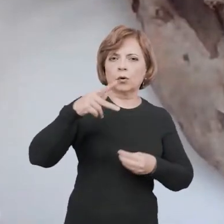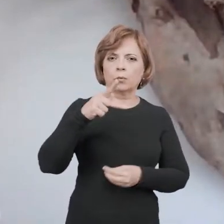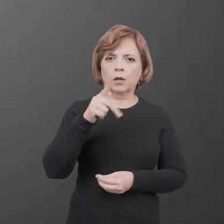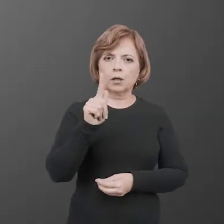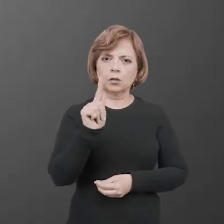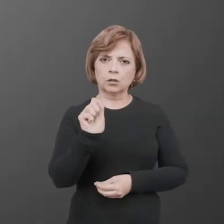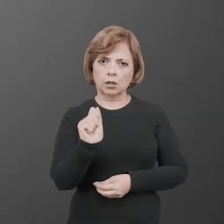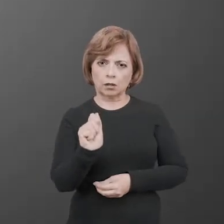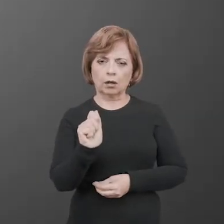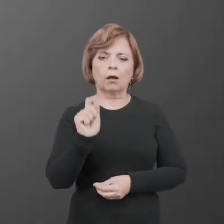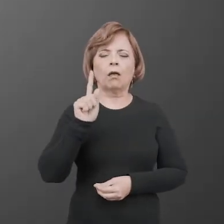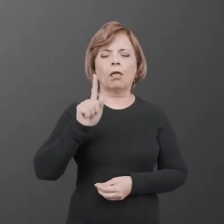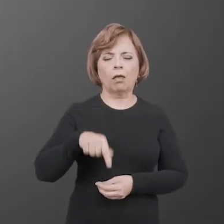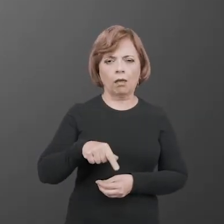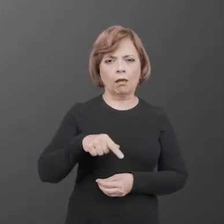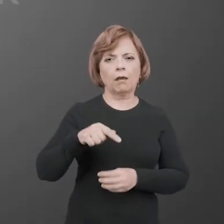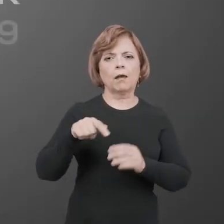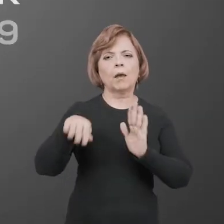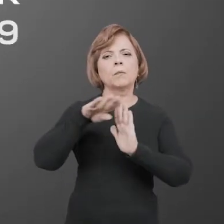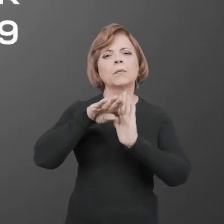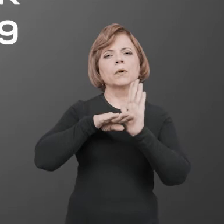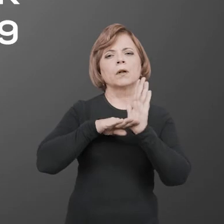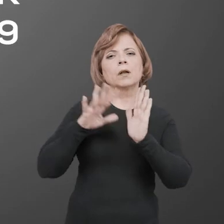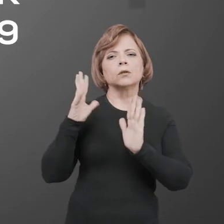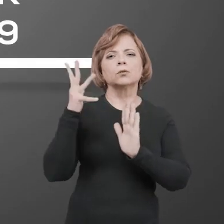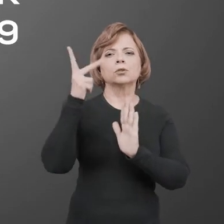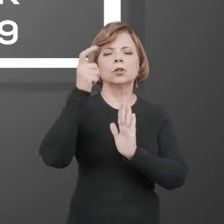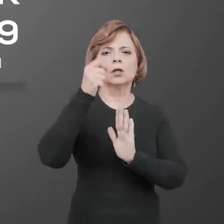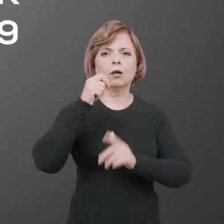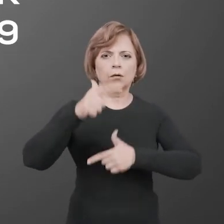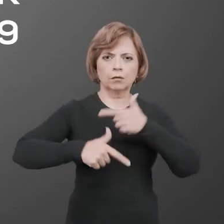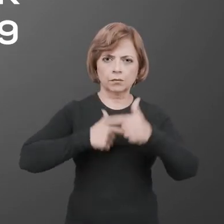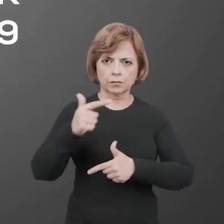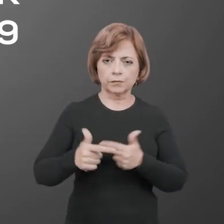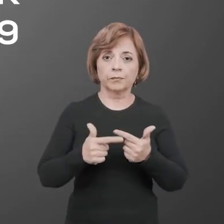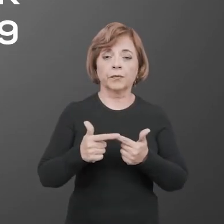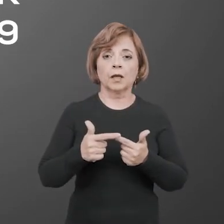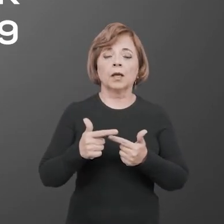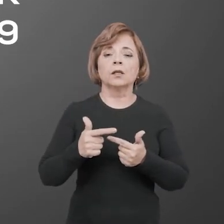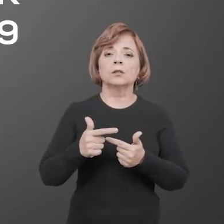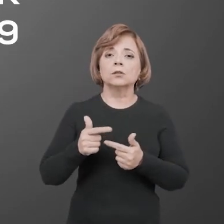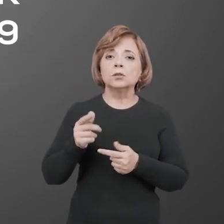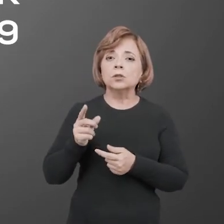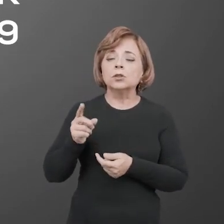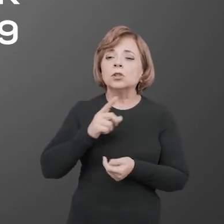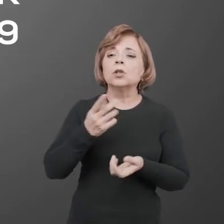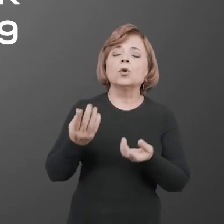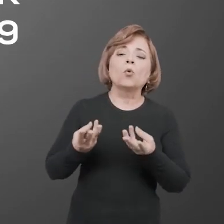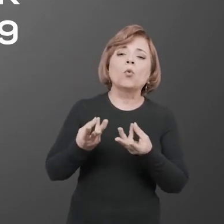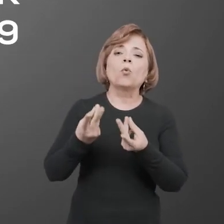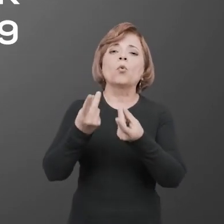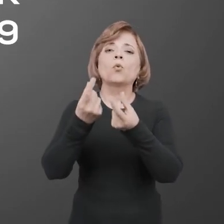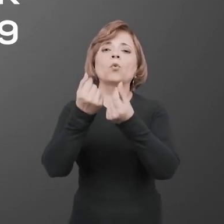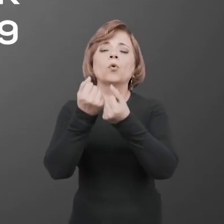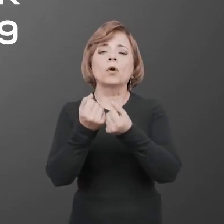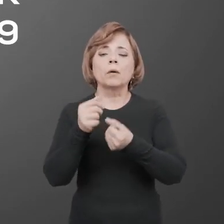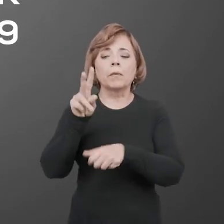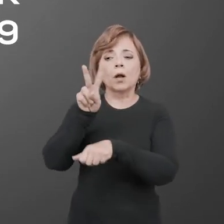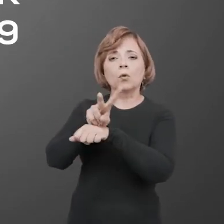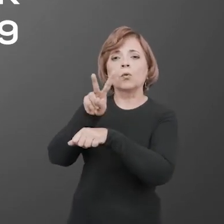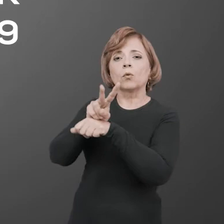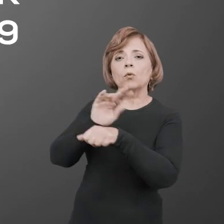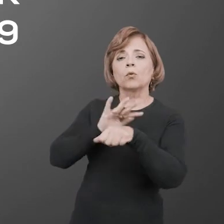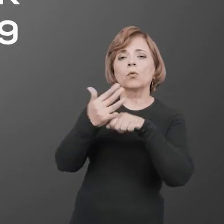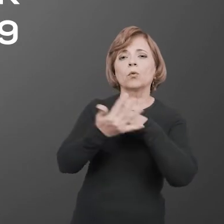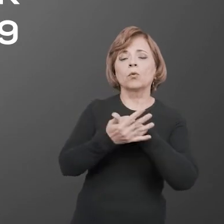um PGA, que seria um Plano Geral de Atuação de Contingência, para que pudesse contemplar esse